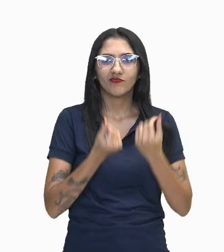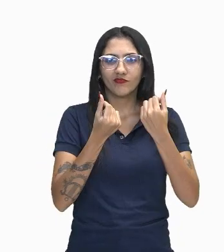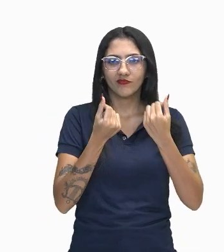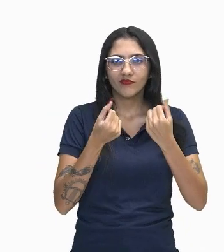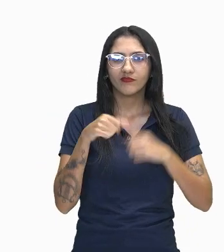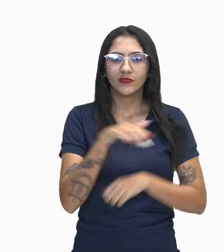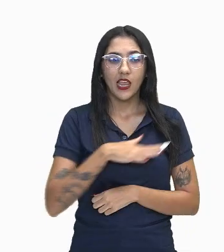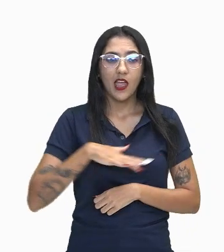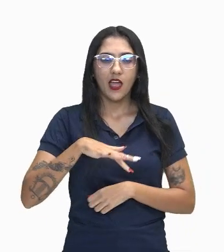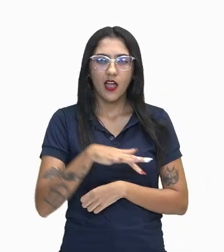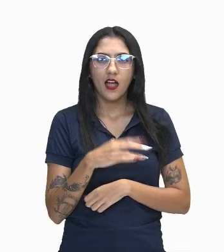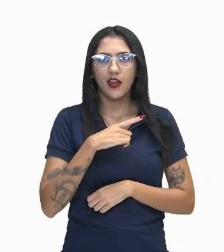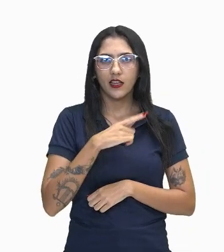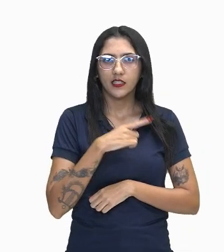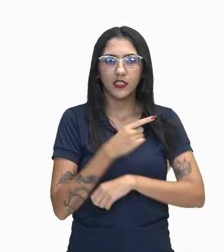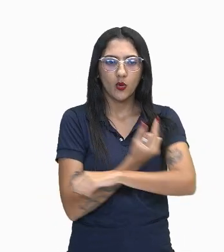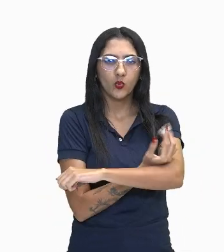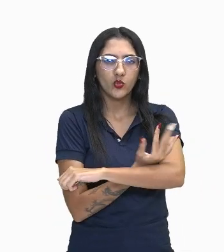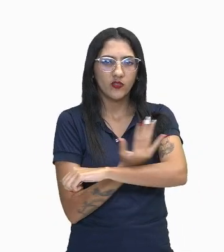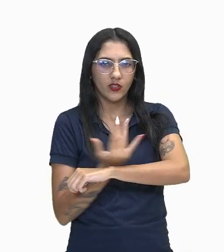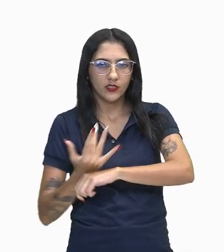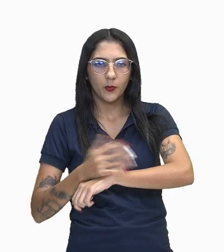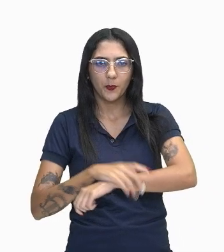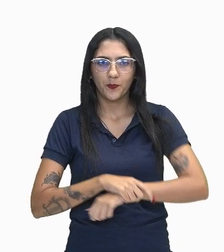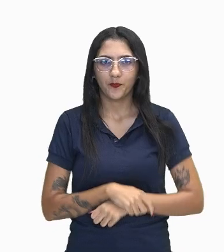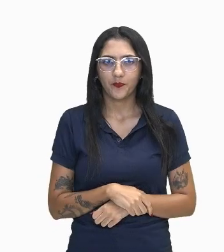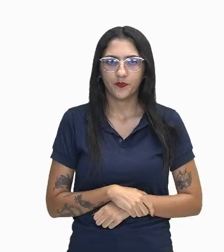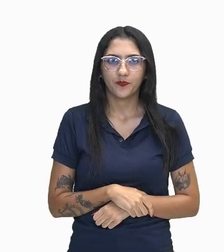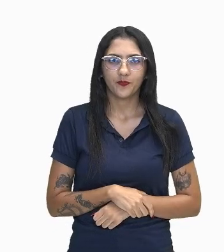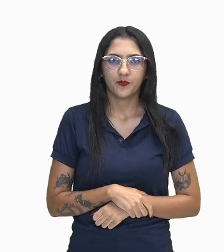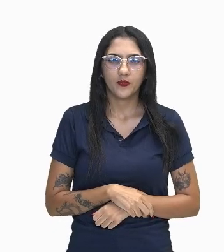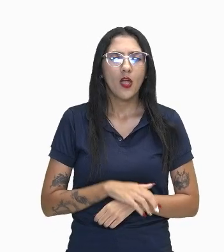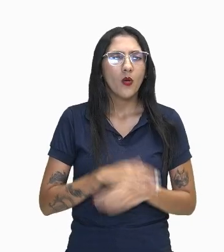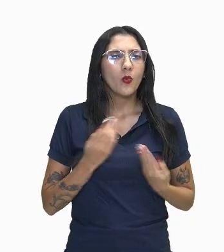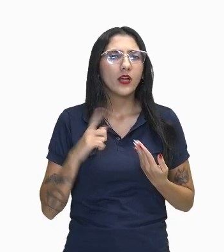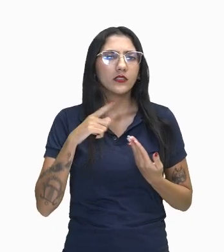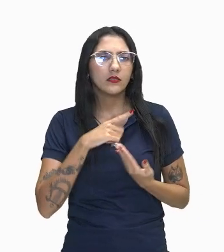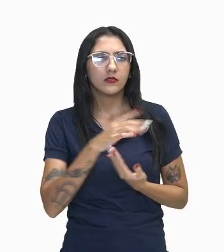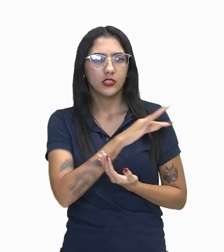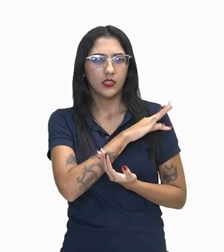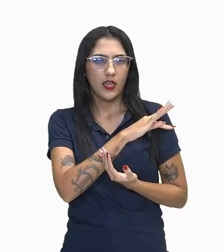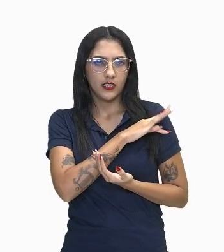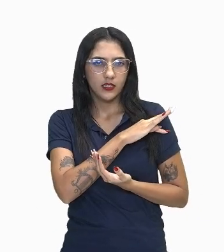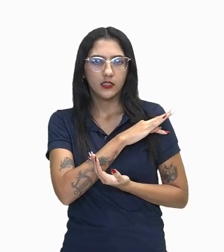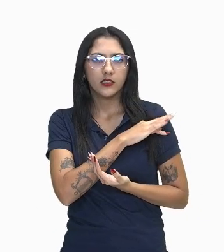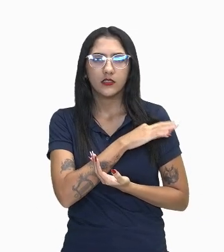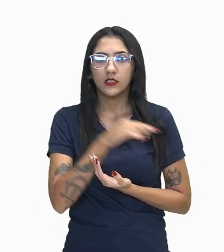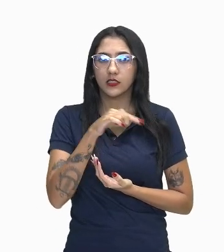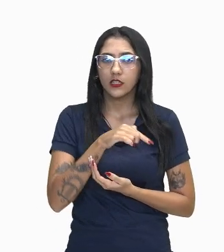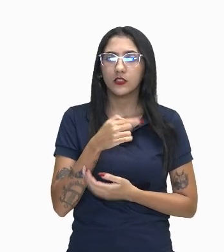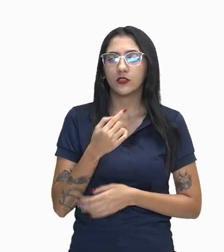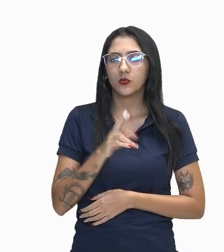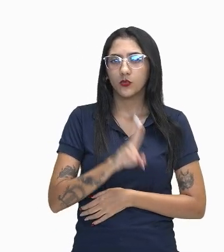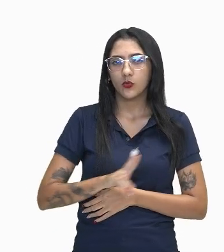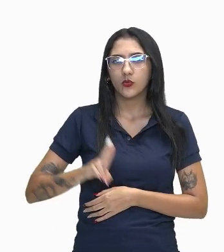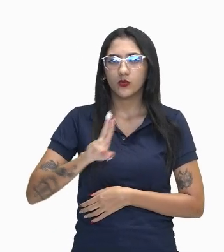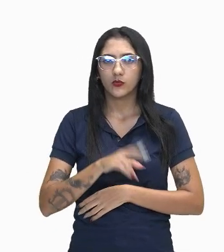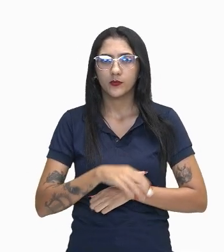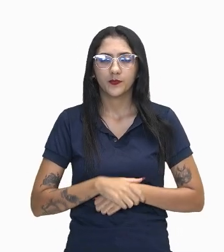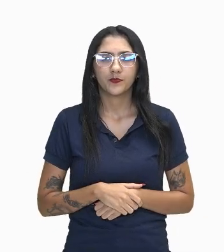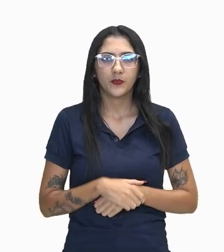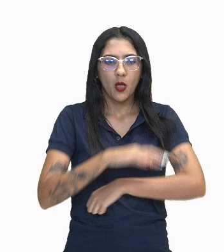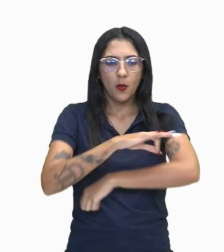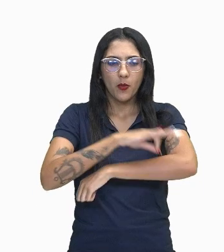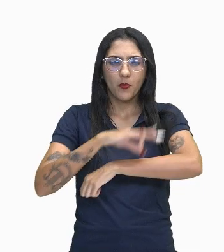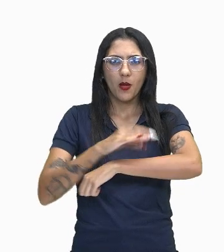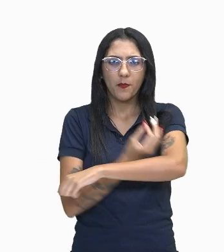área cultivada. Agora, as técnicas, né, na produção intensiva, gente, como o plantio